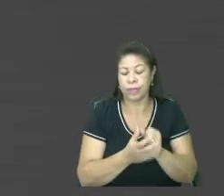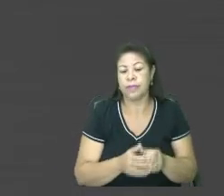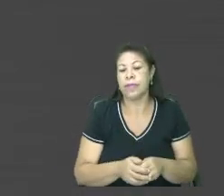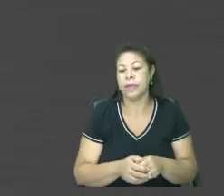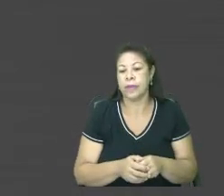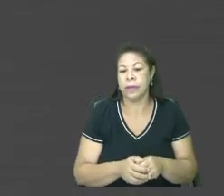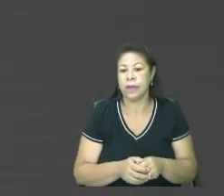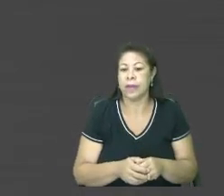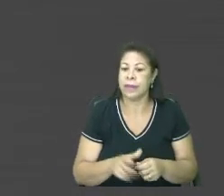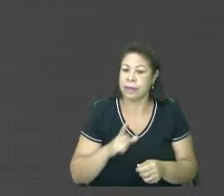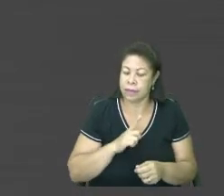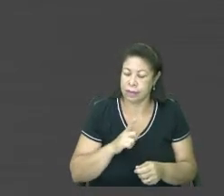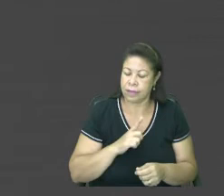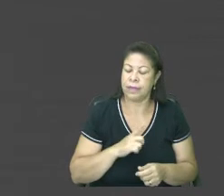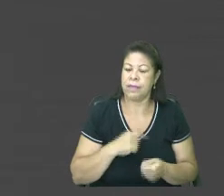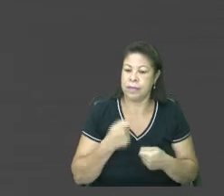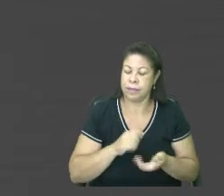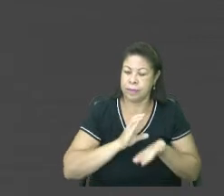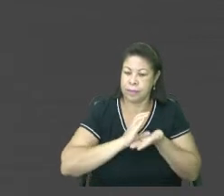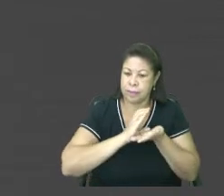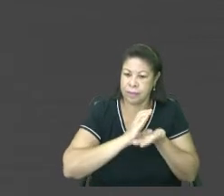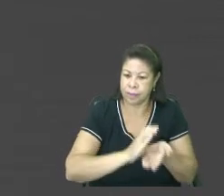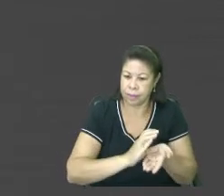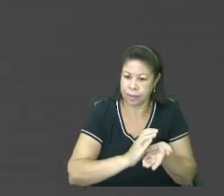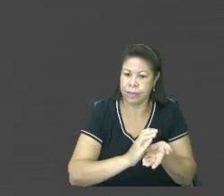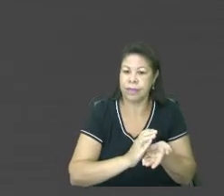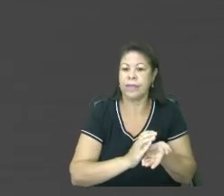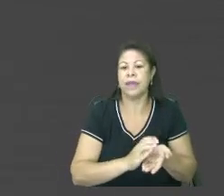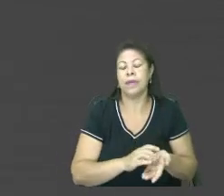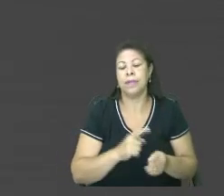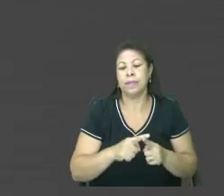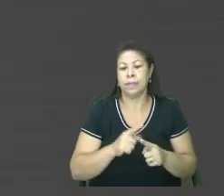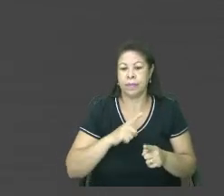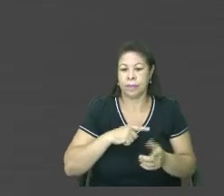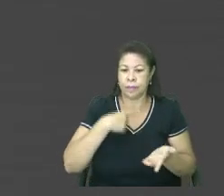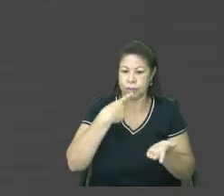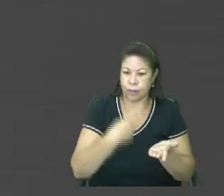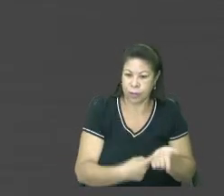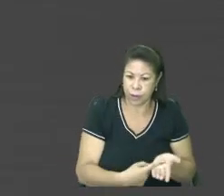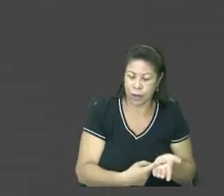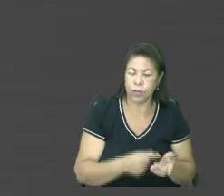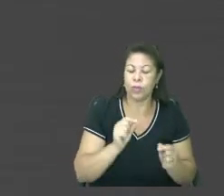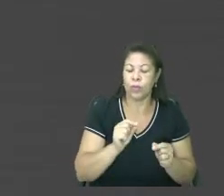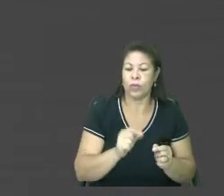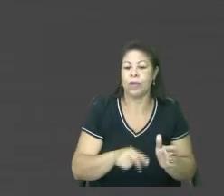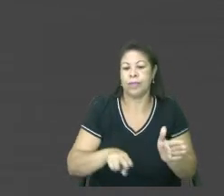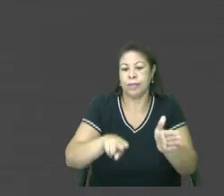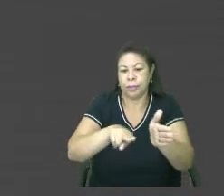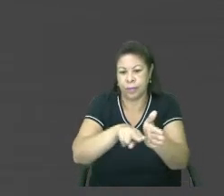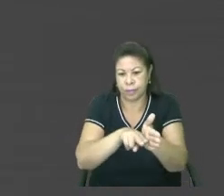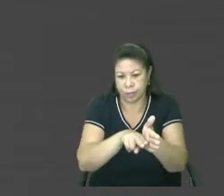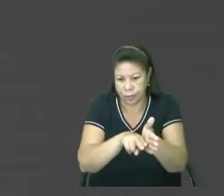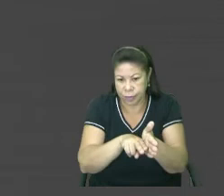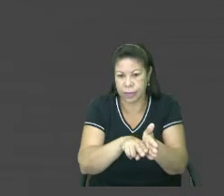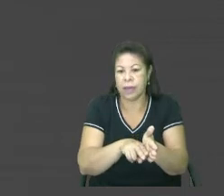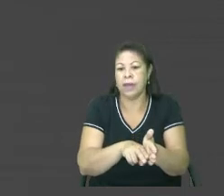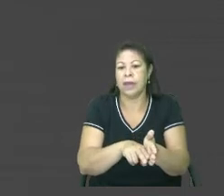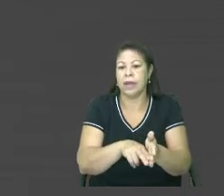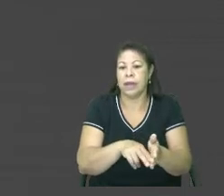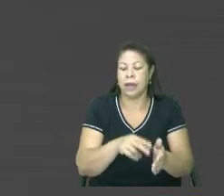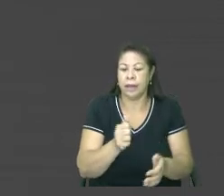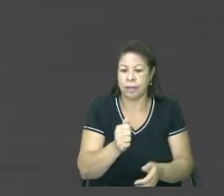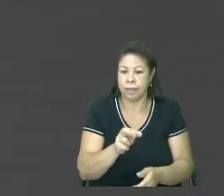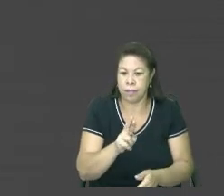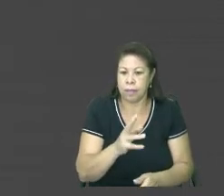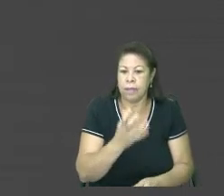Recursos que foram utilizados dentro do contrato de gestão, onde estão os leitos de UTI, de suporte ventilatório, compra de material